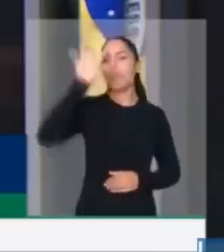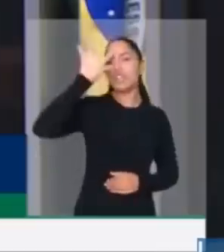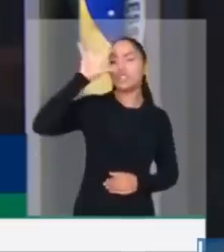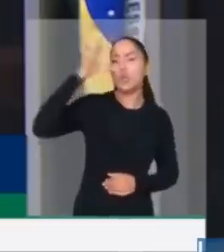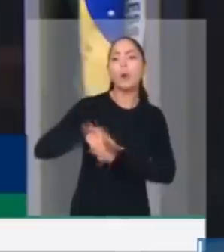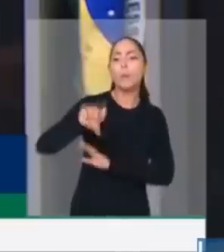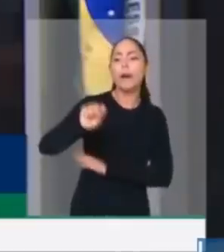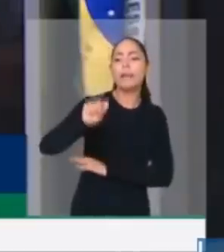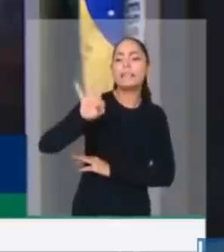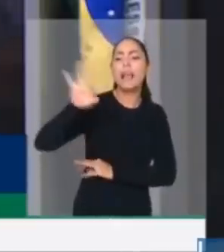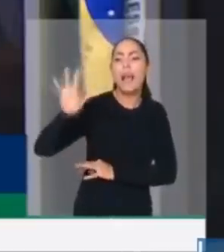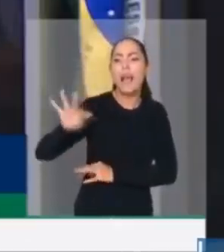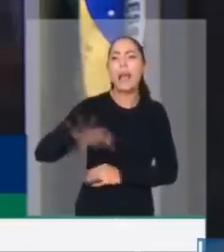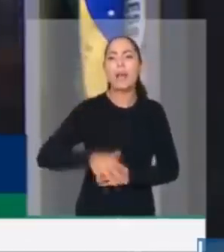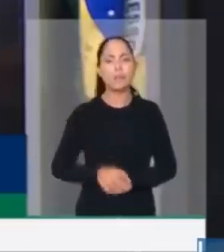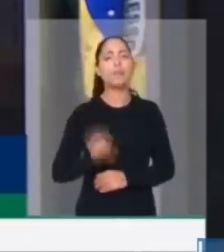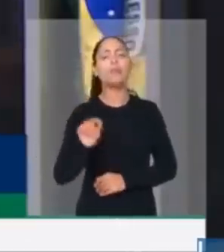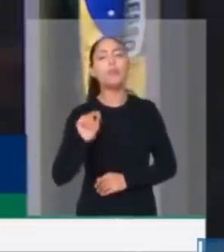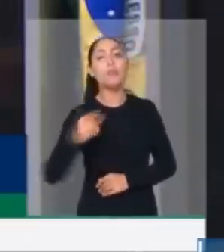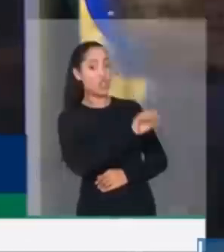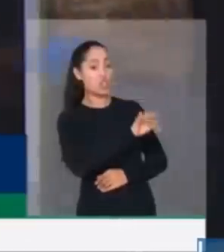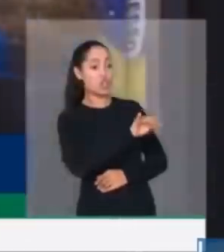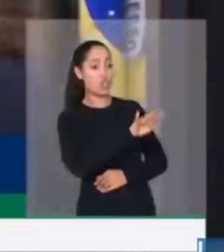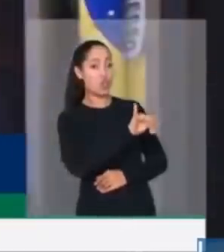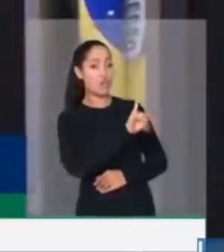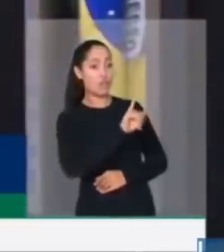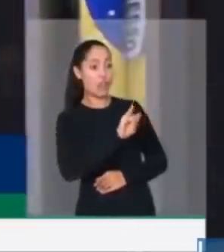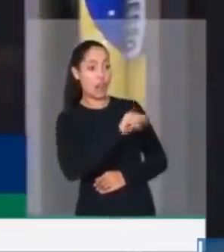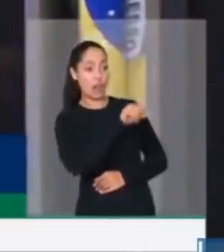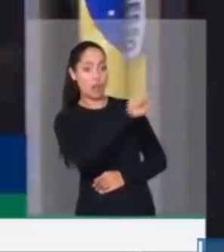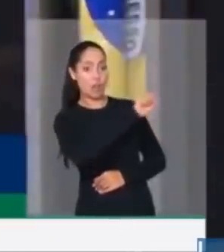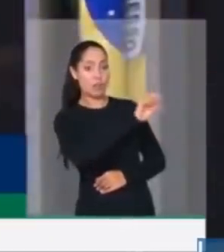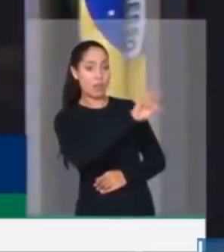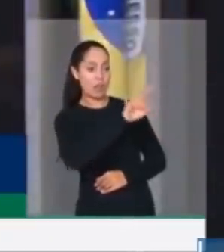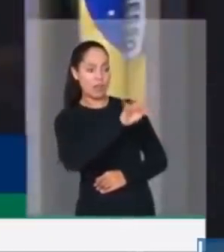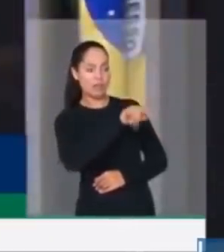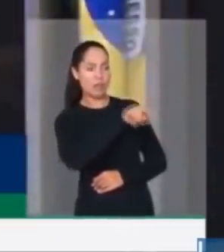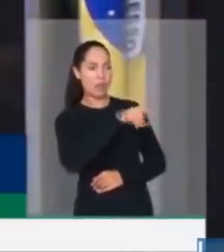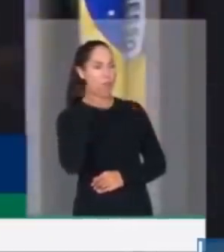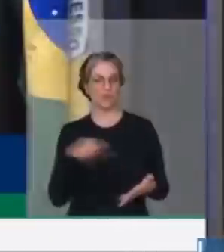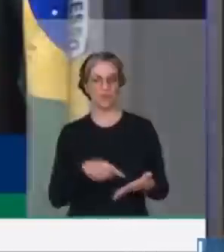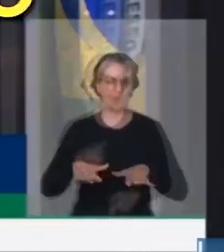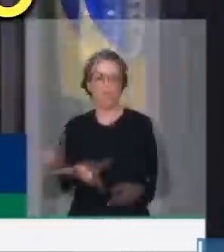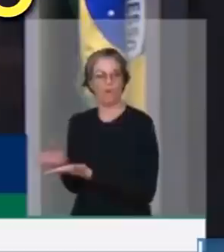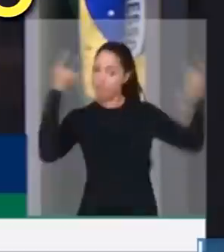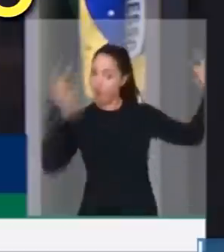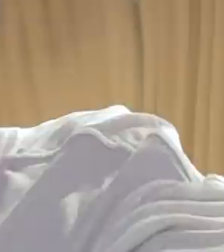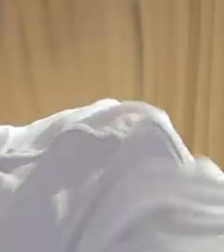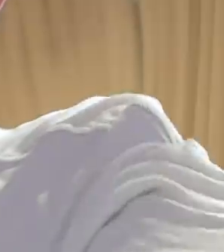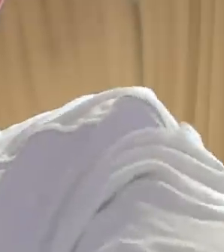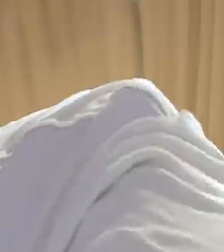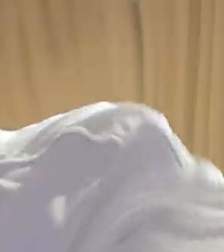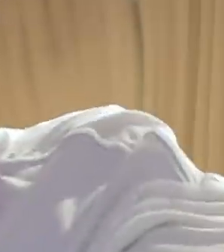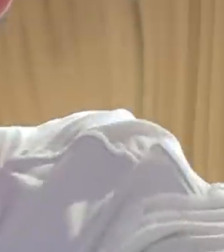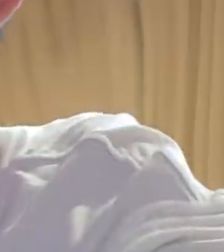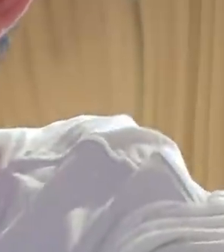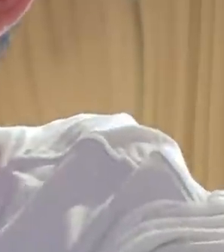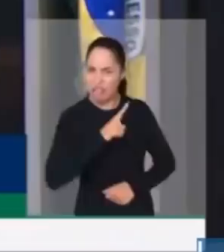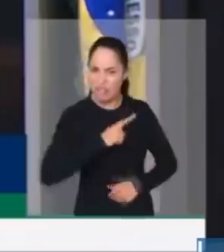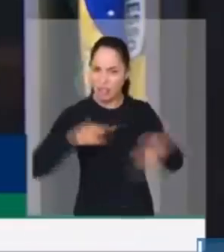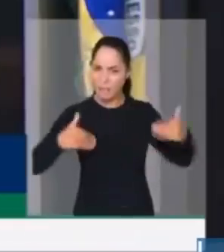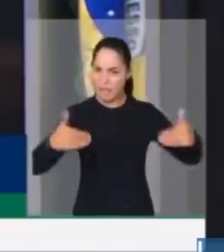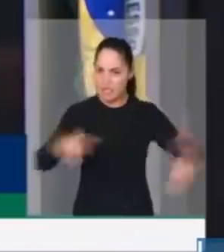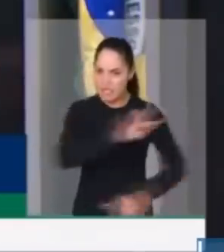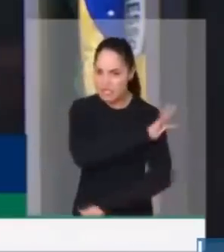E se tornou íntimo de Dias Toffoli, que ele chamava de advogado do PT, hoje chama de meu gostosão. Mas escolheu